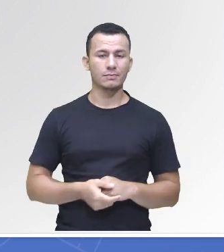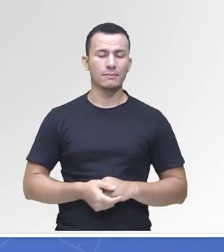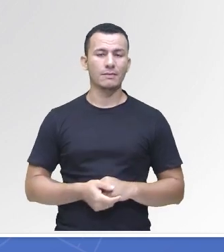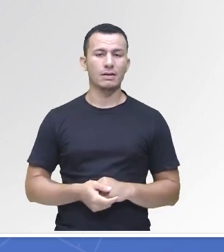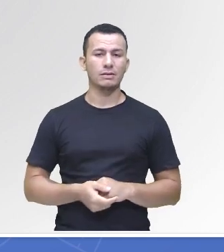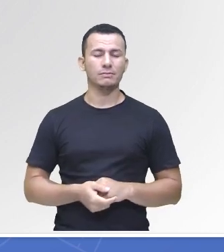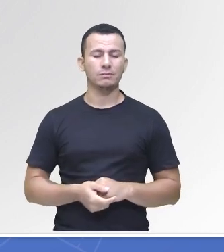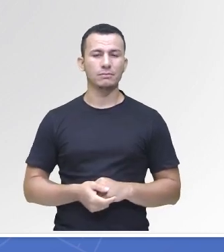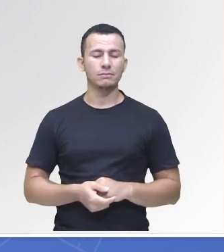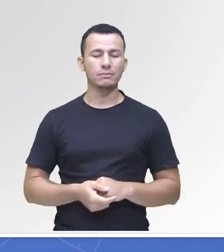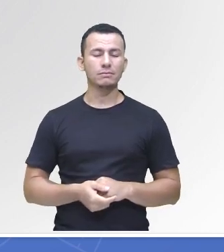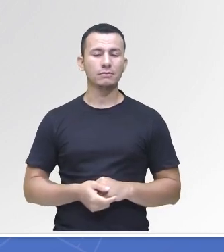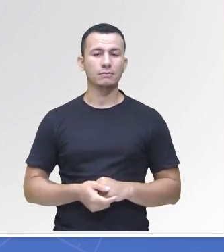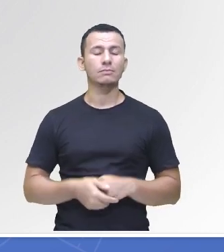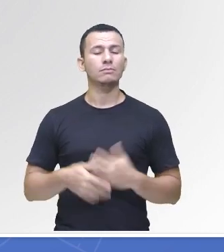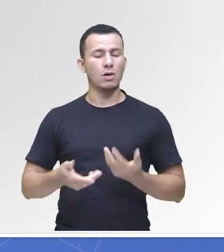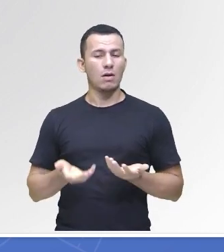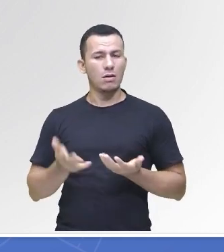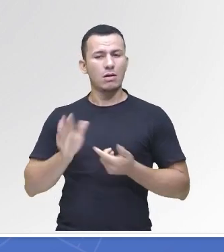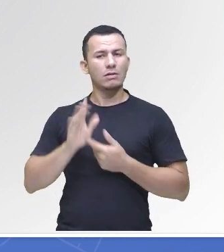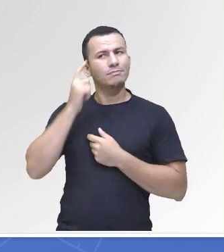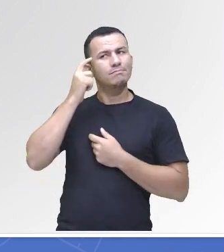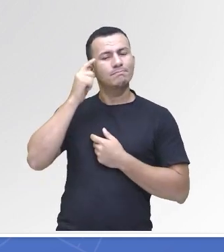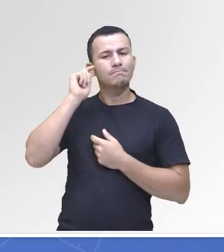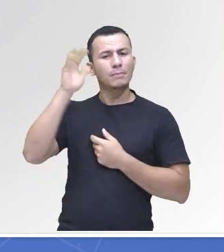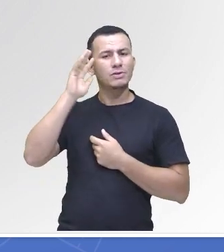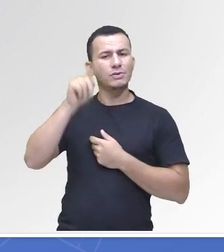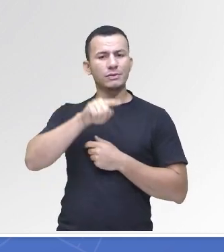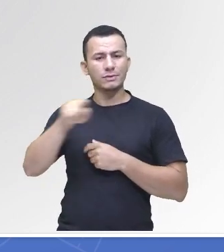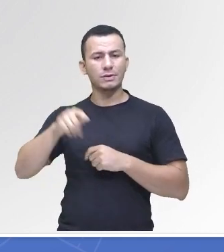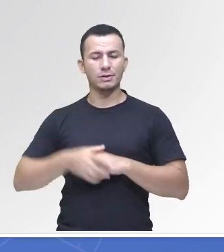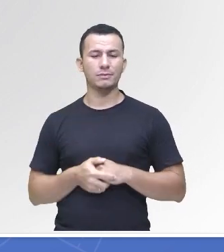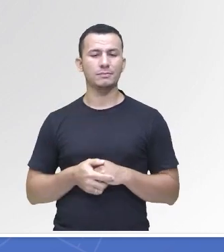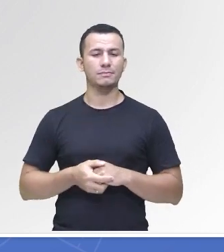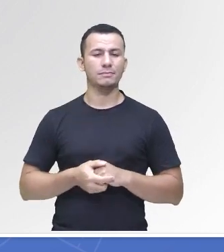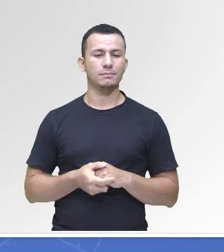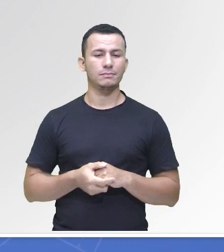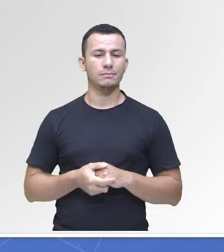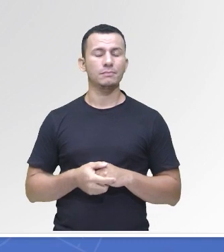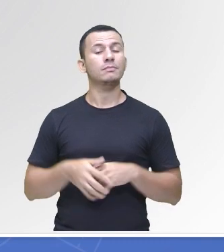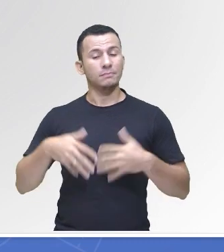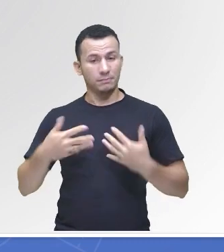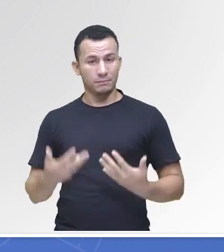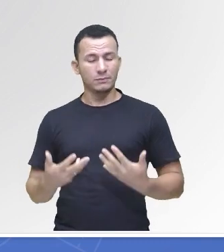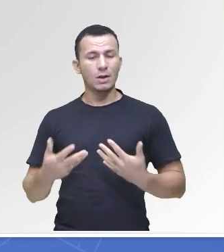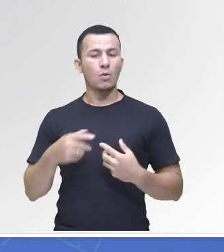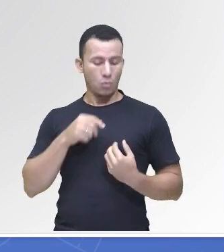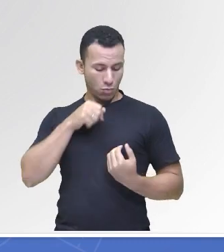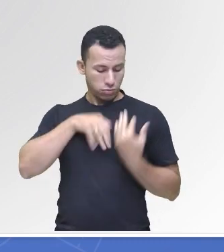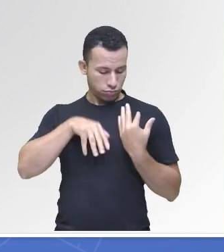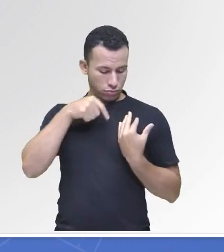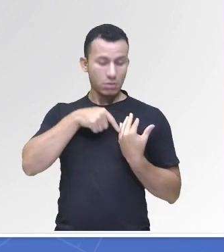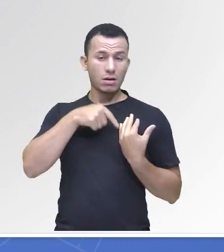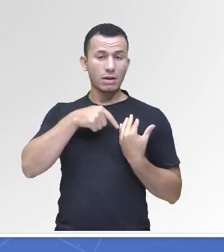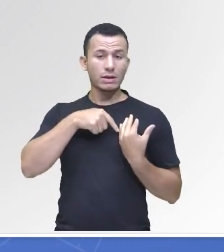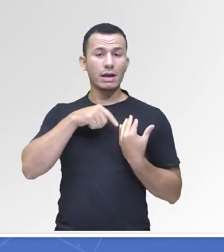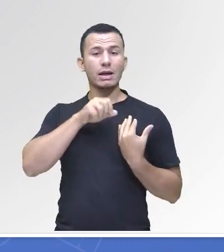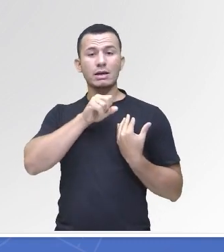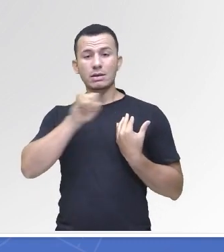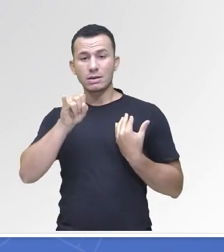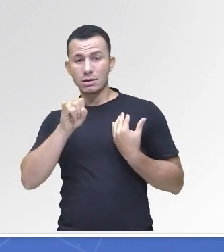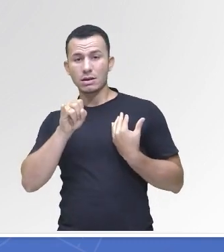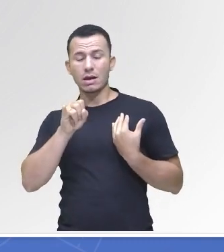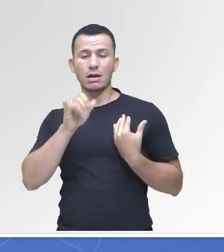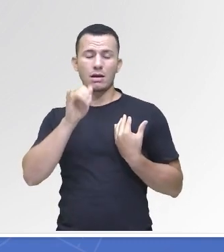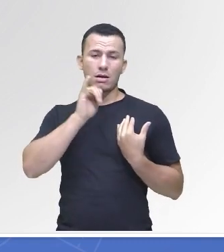vai fazer uma representação, né? Vamos imaginar, olha aqui, ó. Admita, no entanto, que as artérias fossem